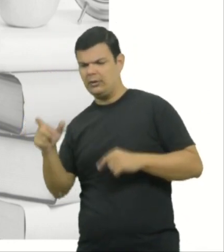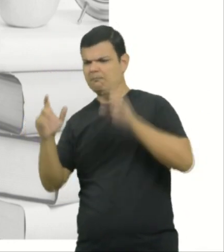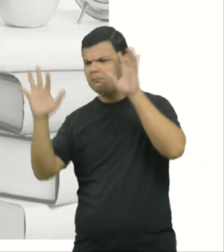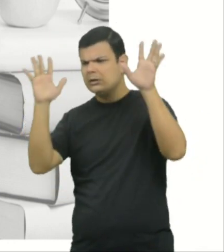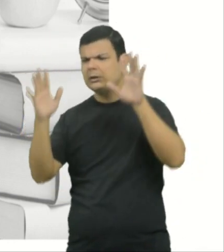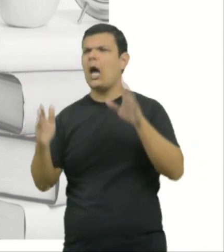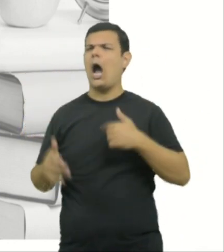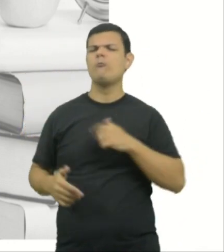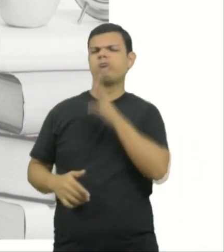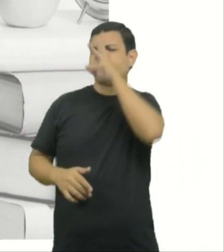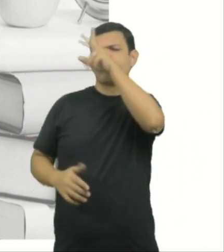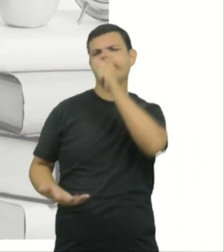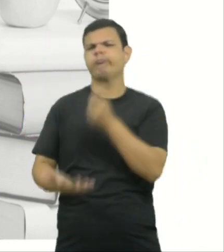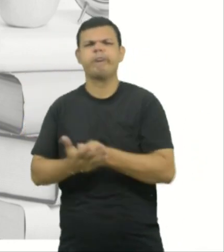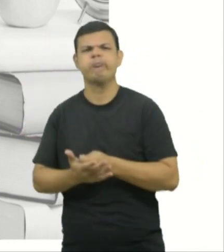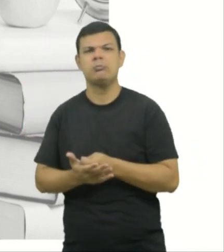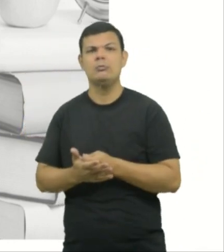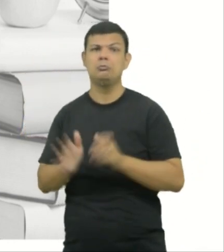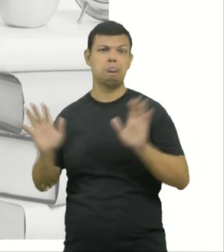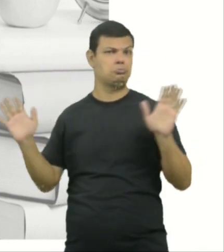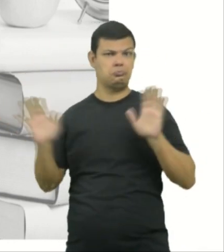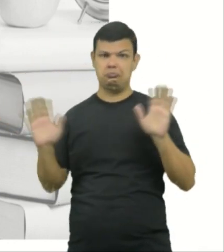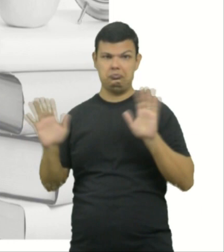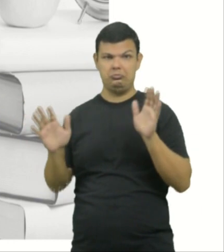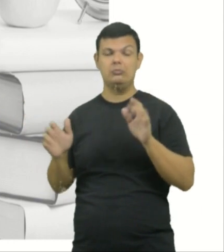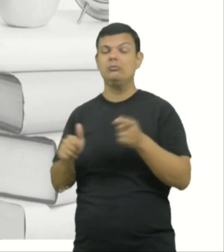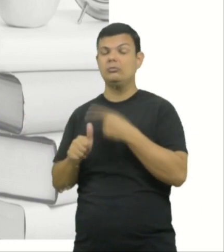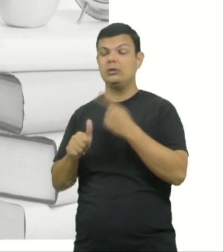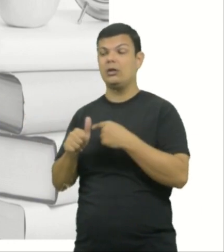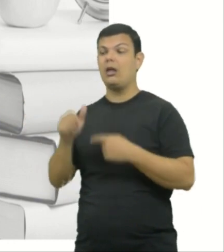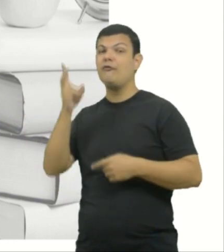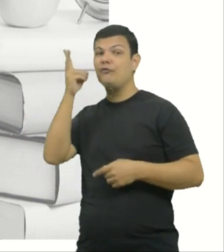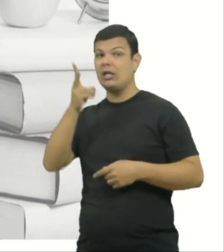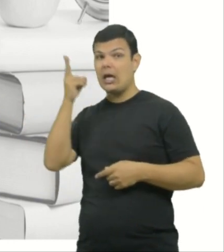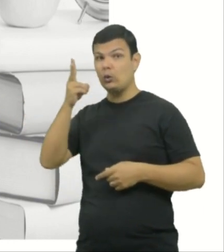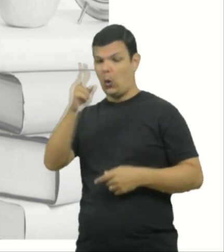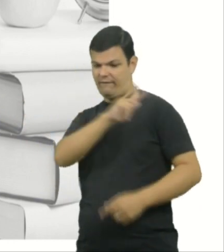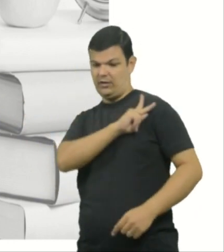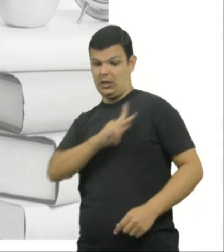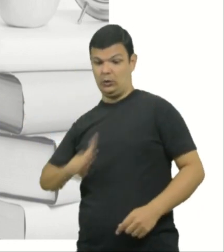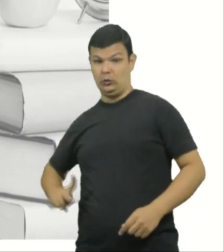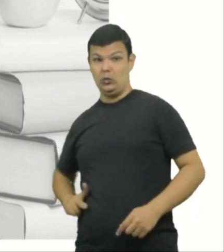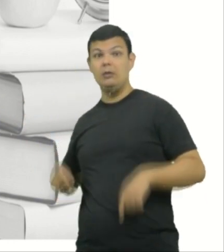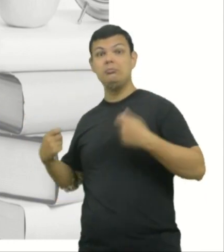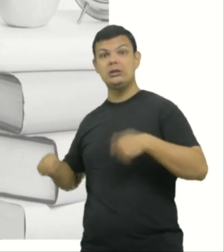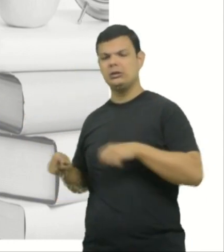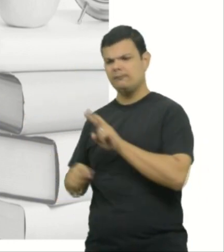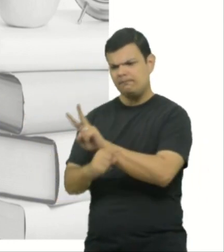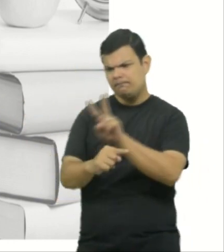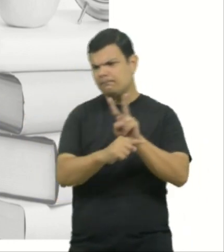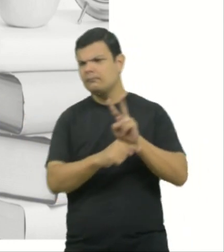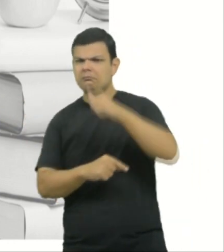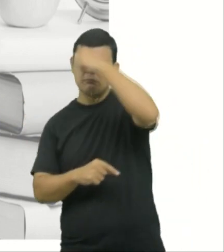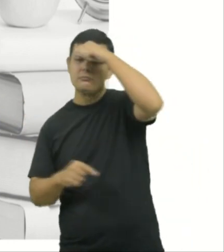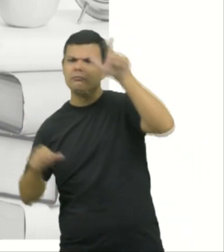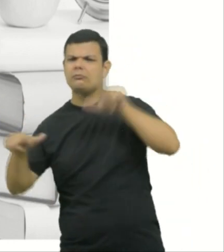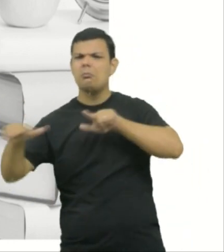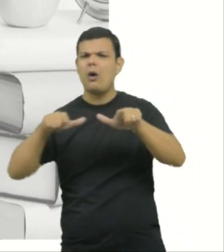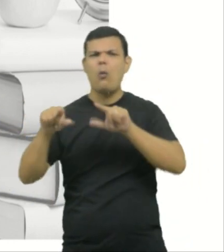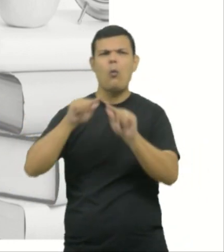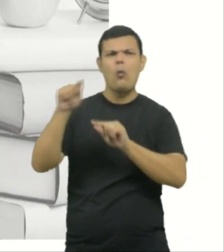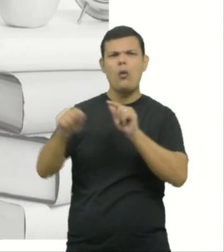alguma coisa e pronto. Não assim. O papel do vereador é acompanhar o trabalho da prefeitura, ver o que